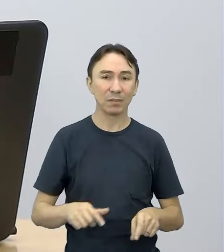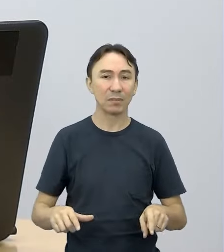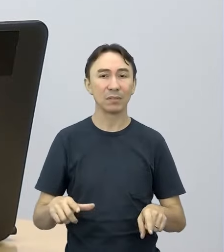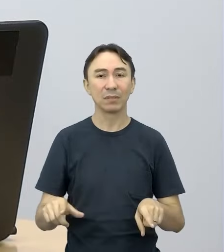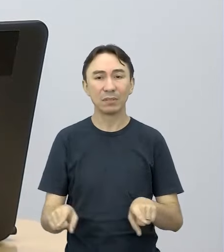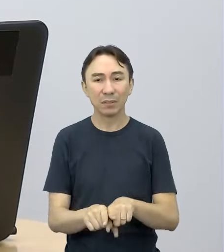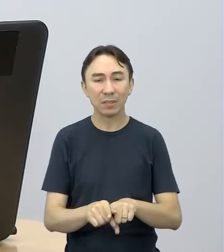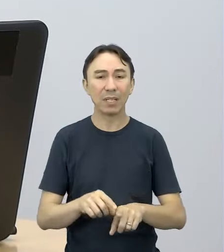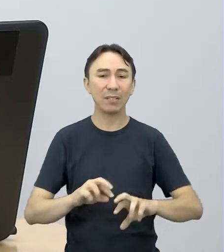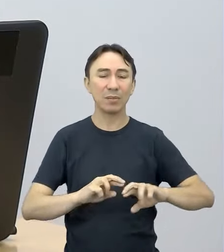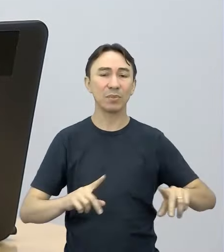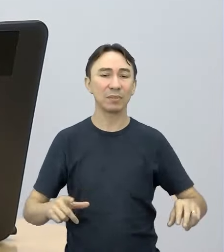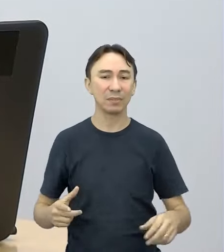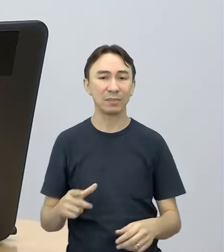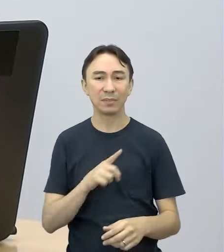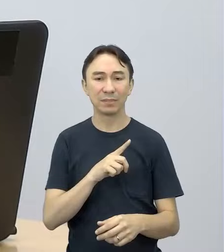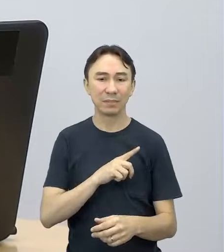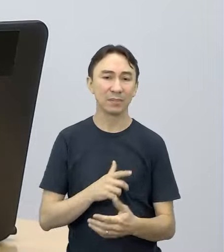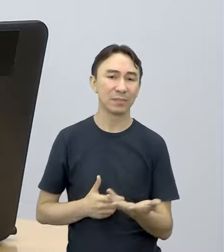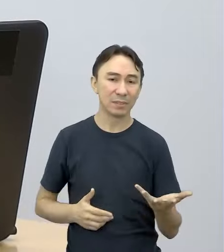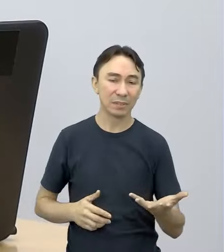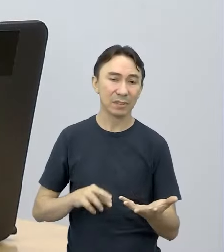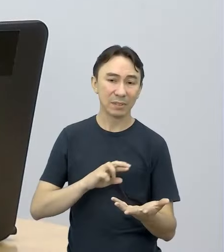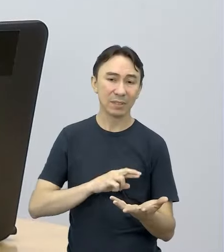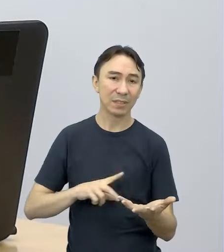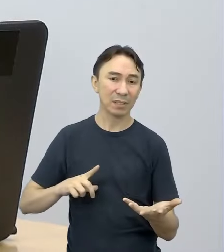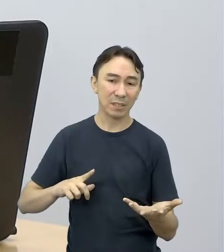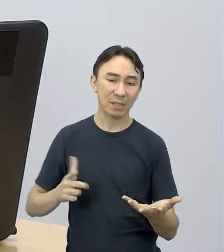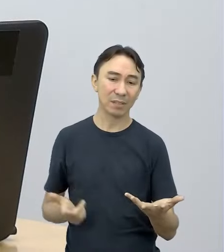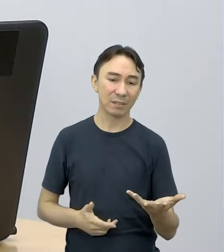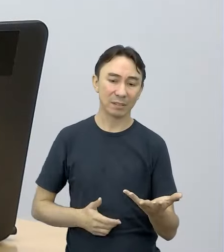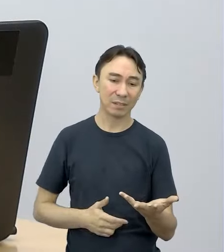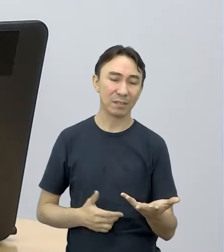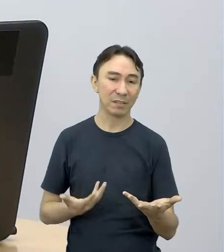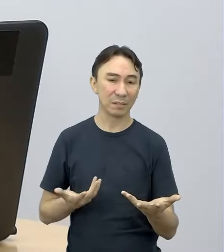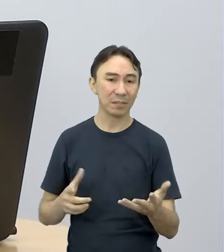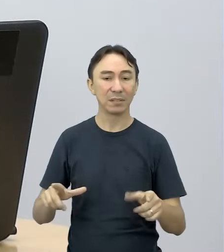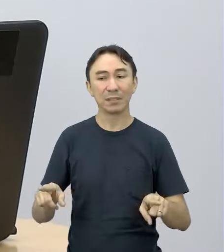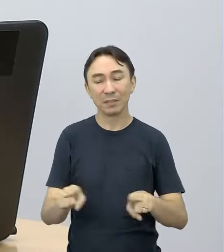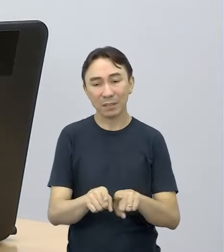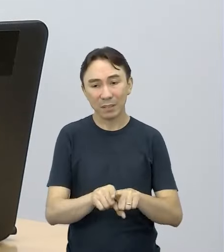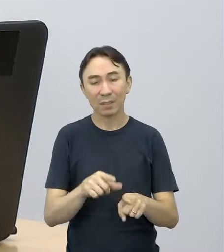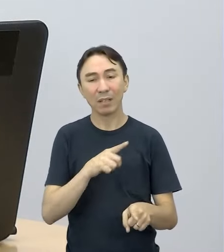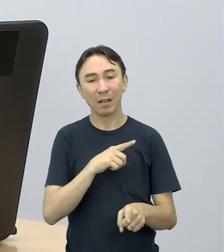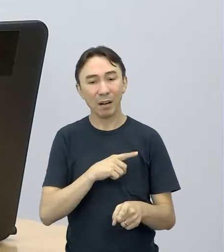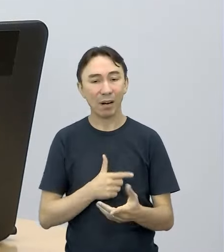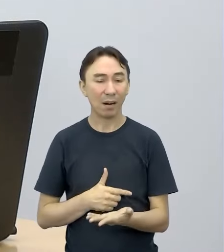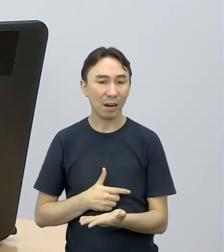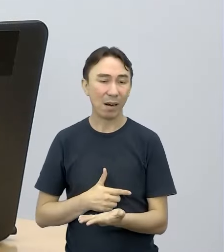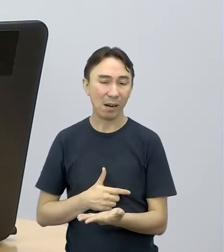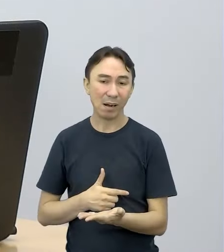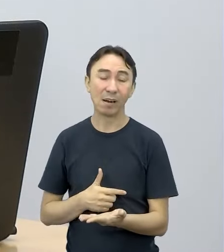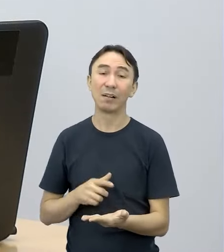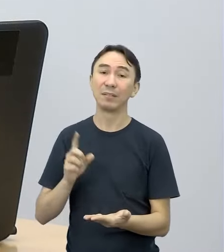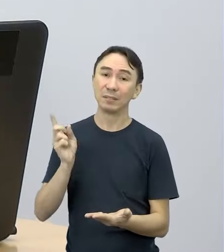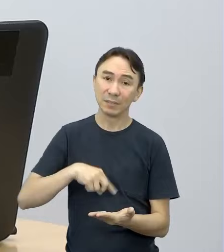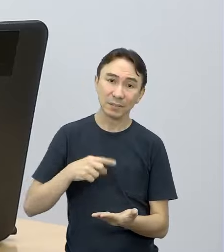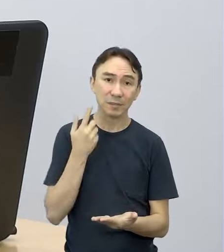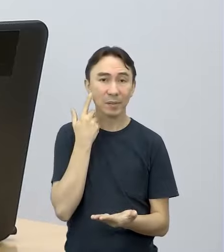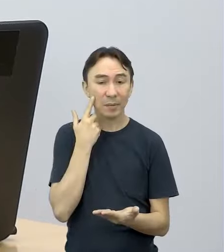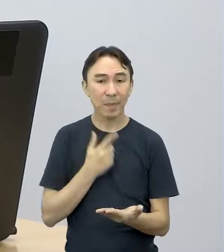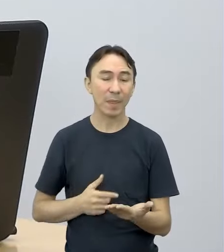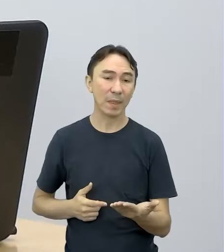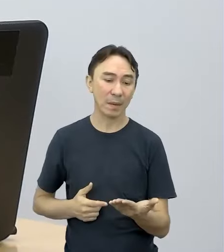acontece essa integração, né, como a gente falou aqui no começo, né, o eixo, sem sombra de dúvida, né, a gente está falando de pesquisa, né,